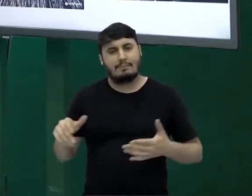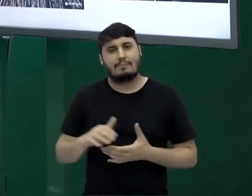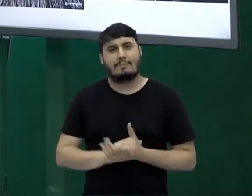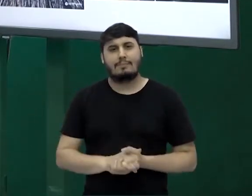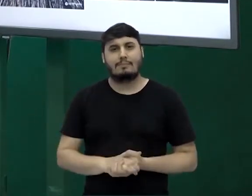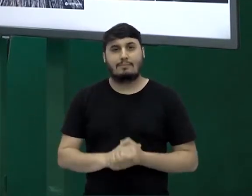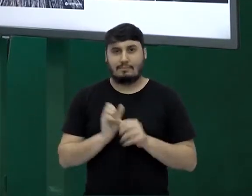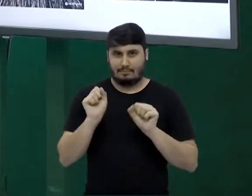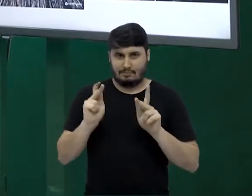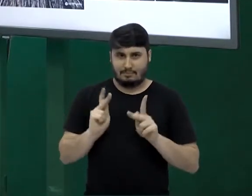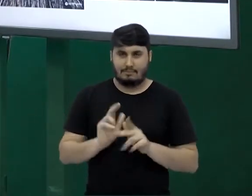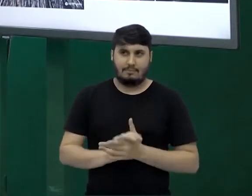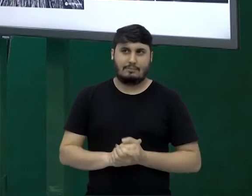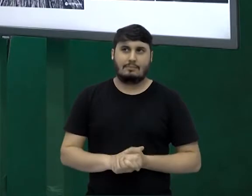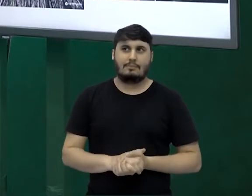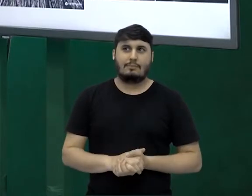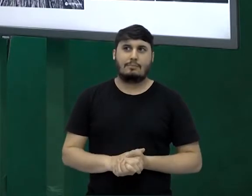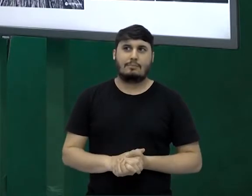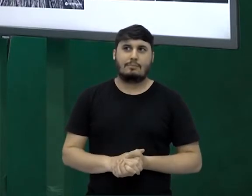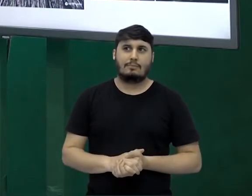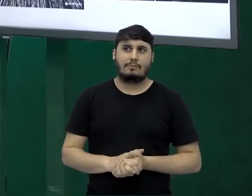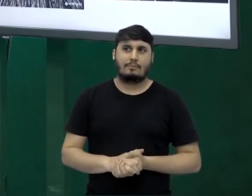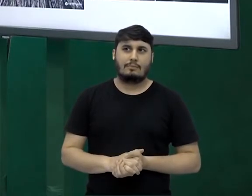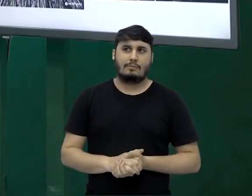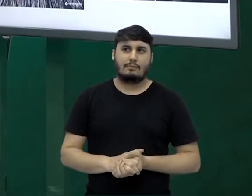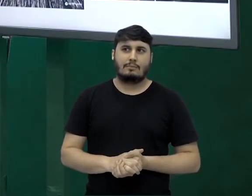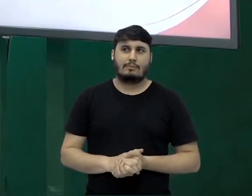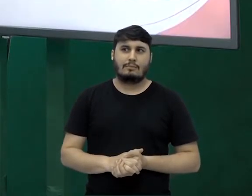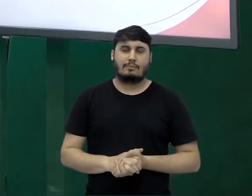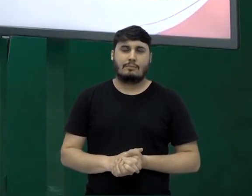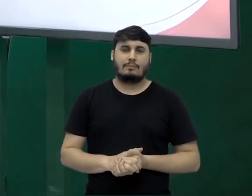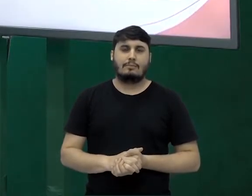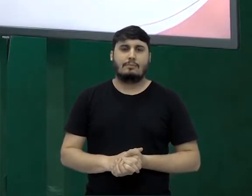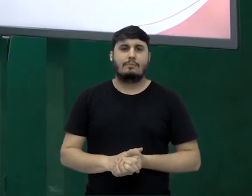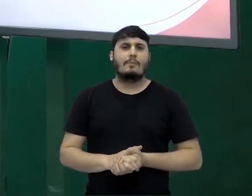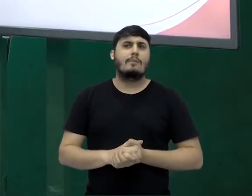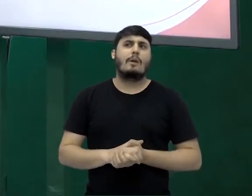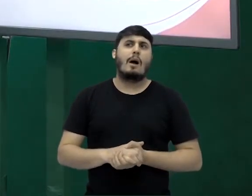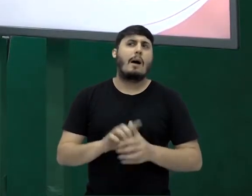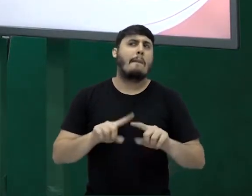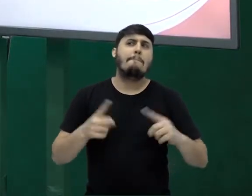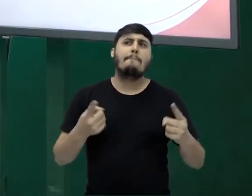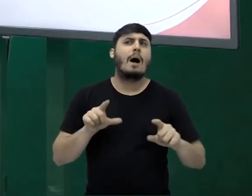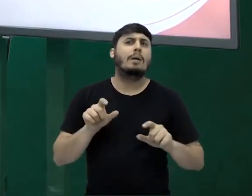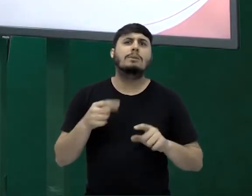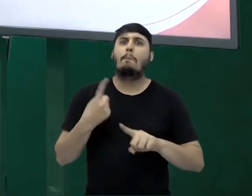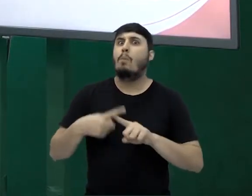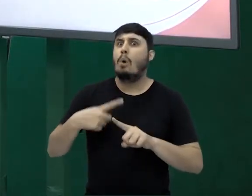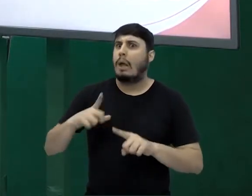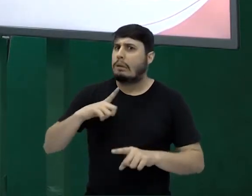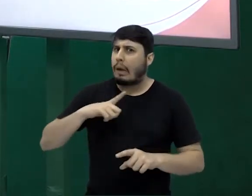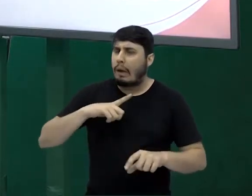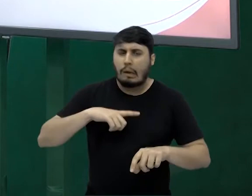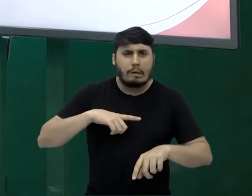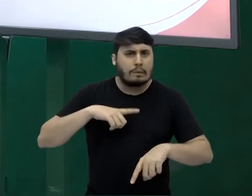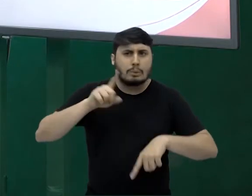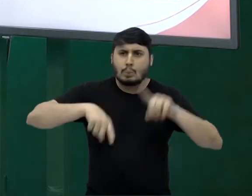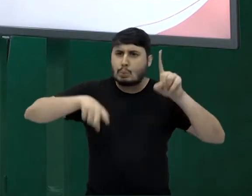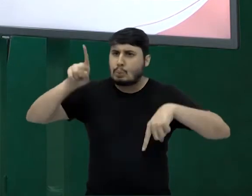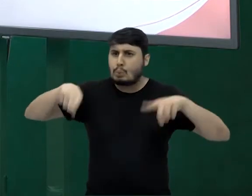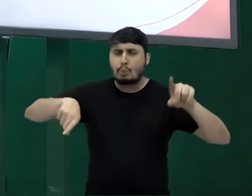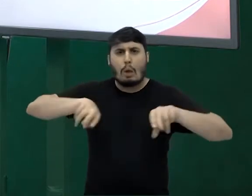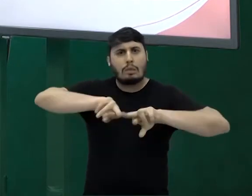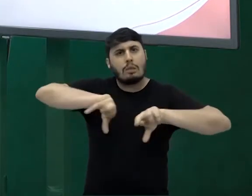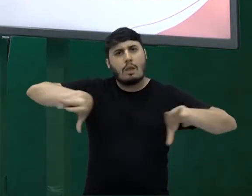é absurda, é gigantesca, beleza? E aí vai. Mas o que causou